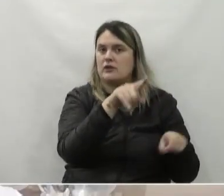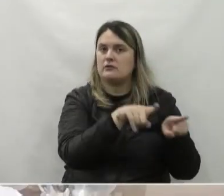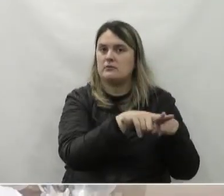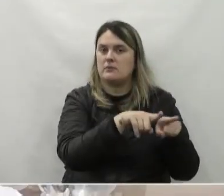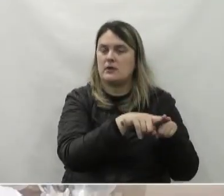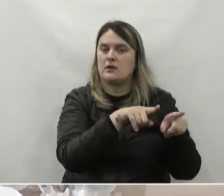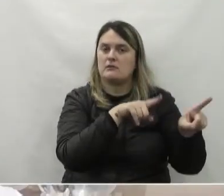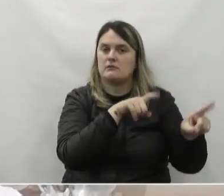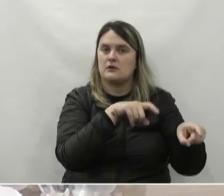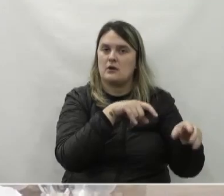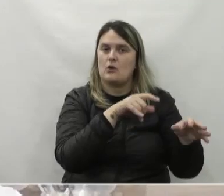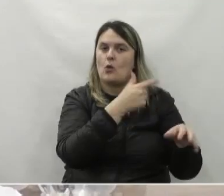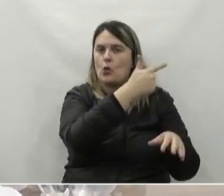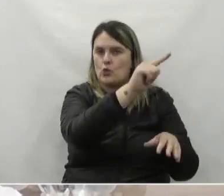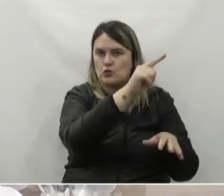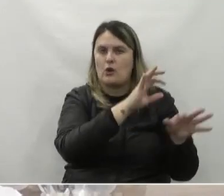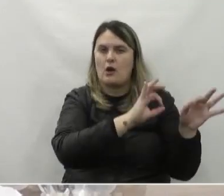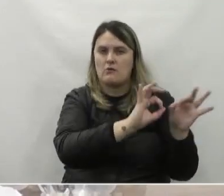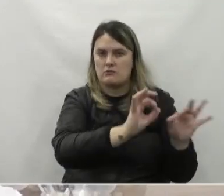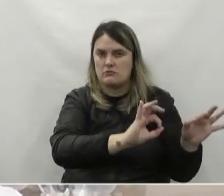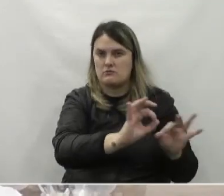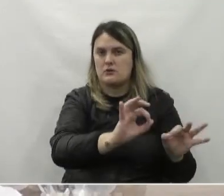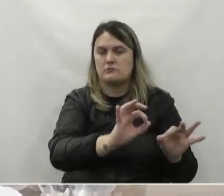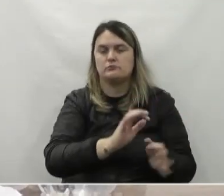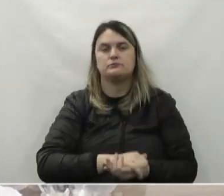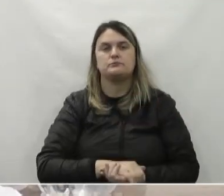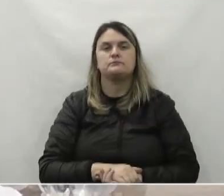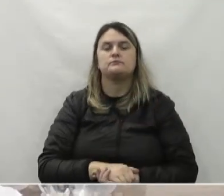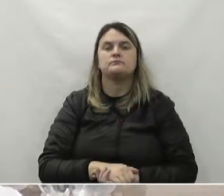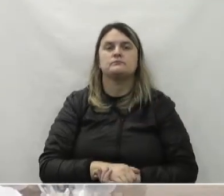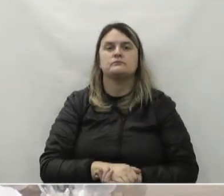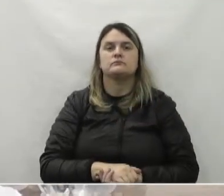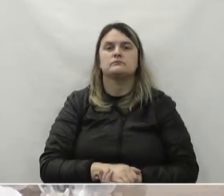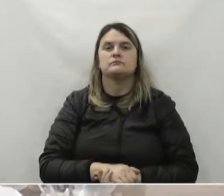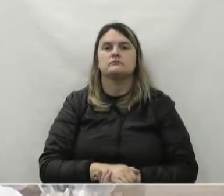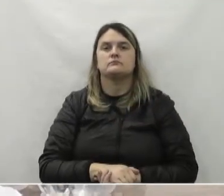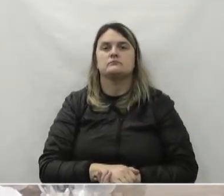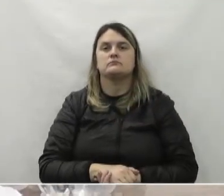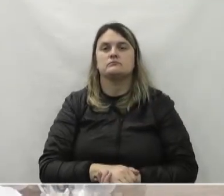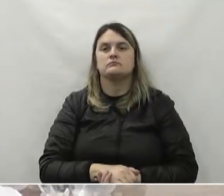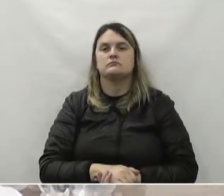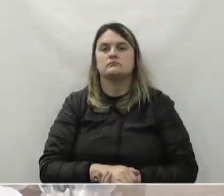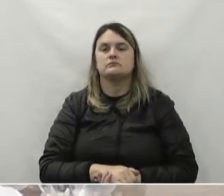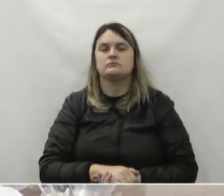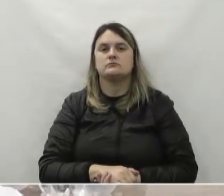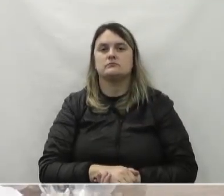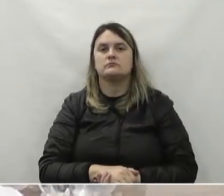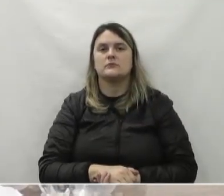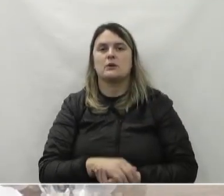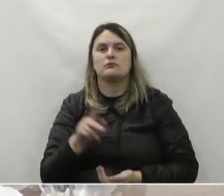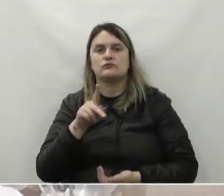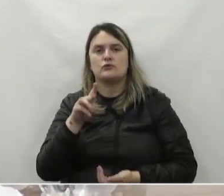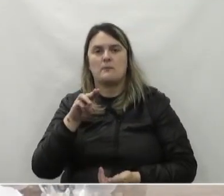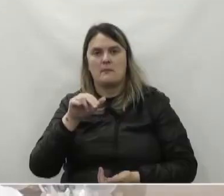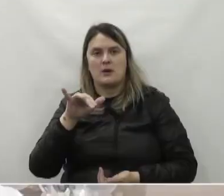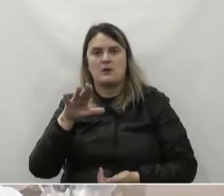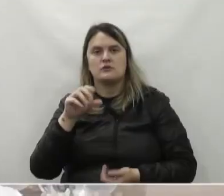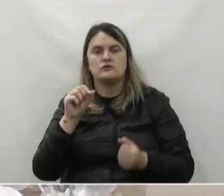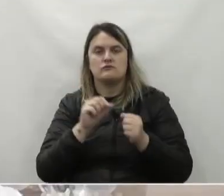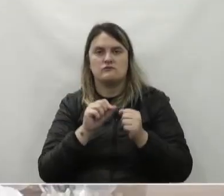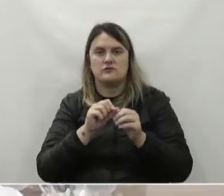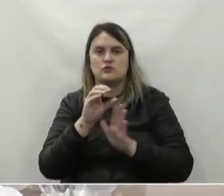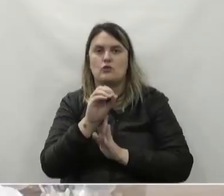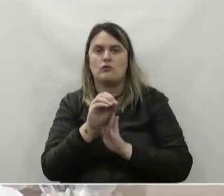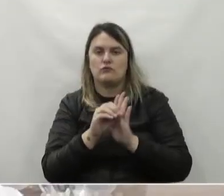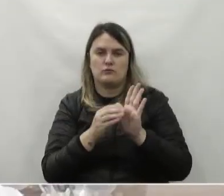fazem essa rua ali. Até gostei do nosso amigo aí, professor Márcio, colocar